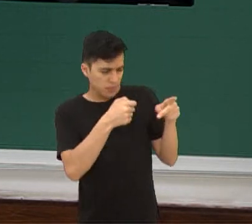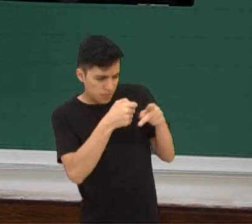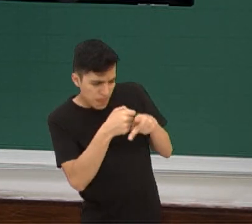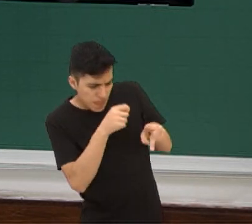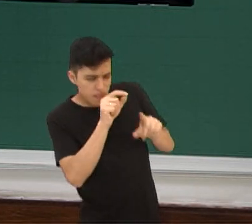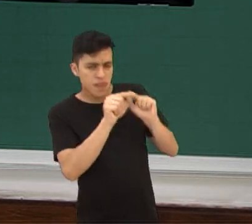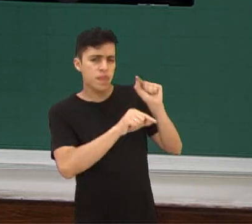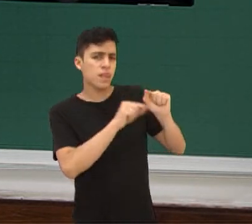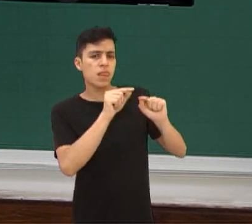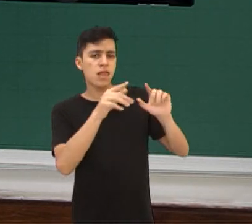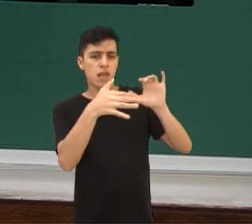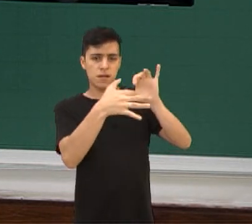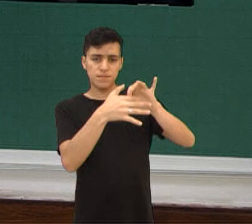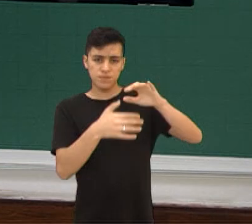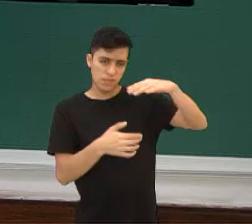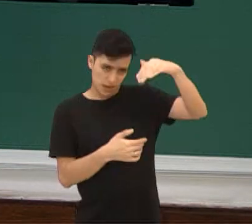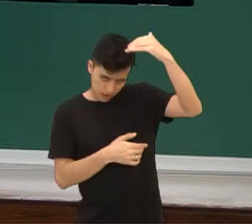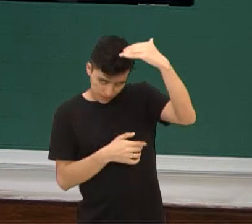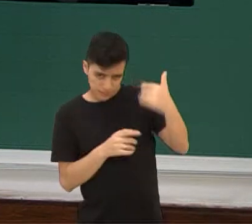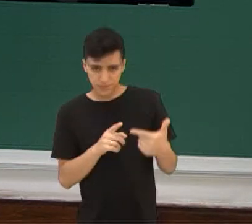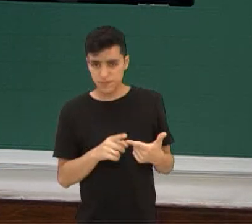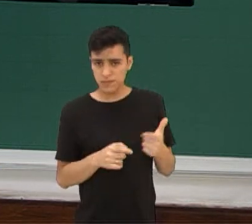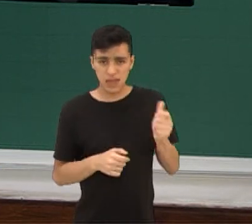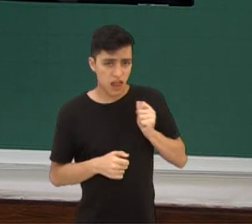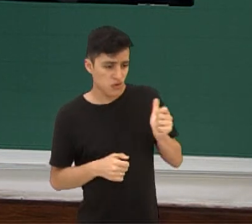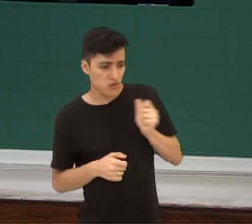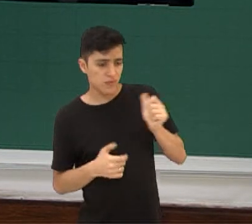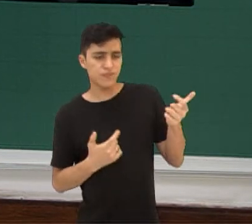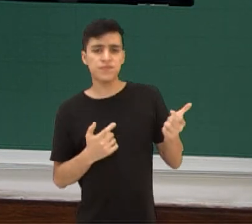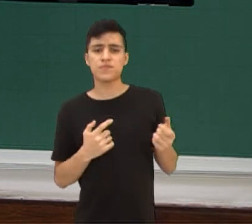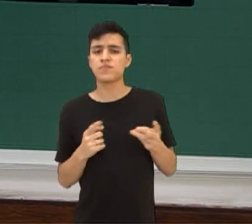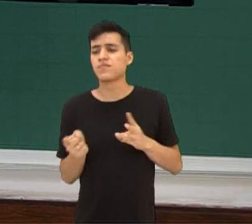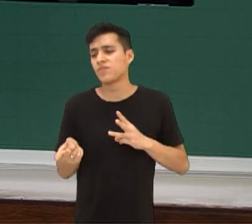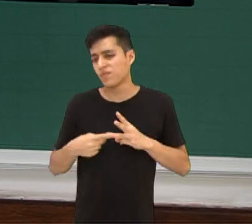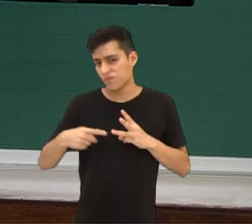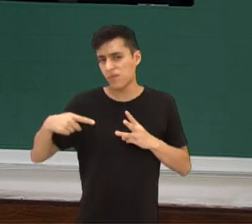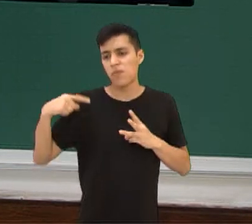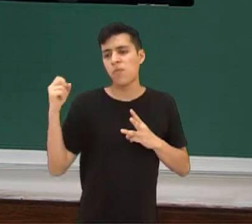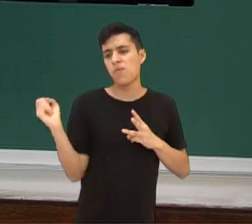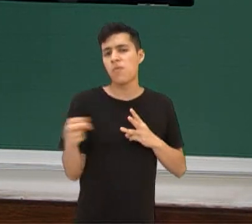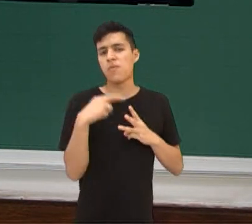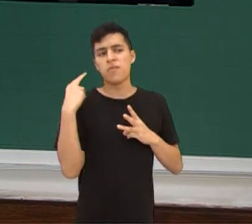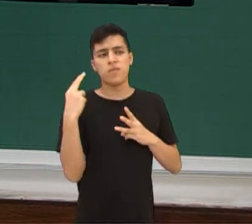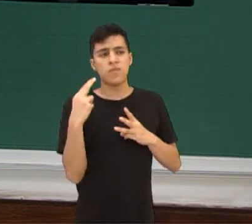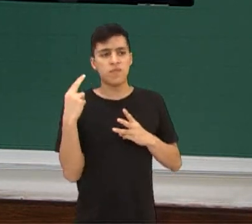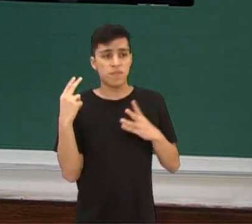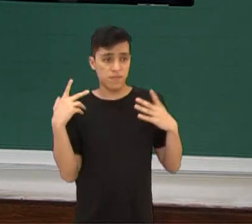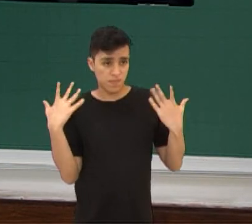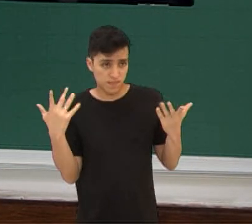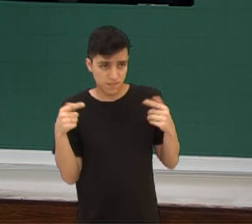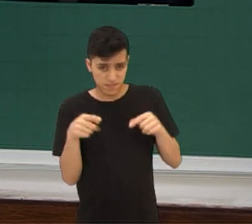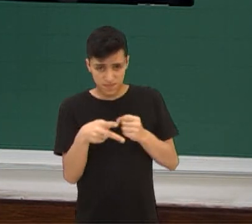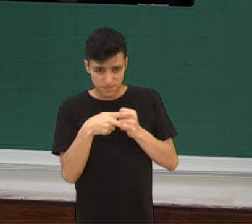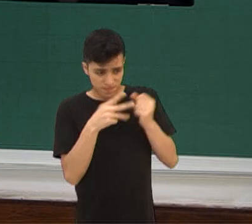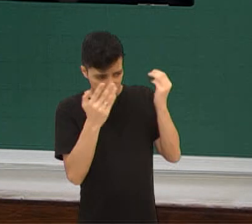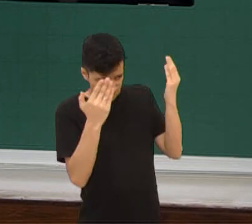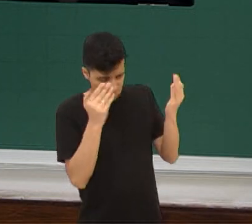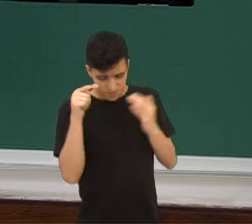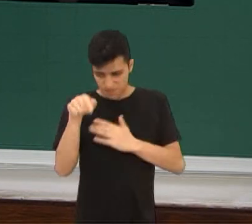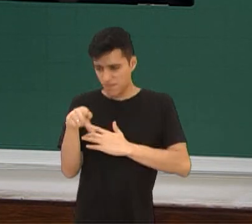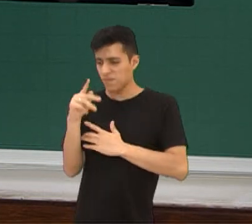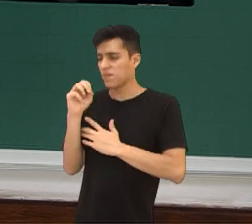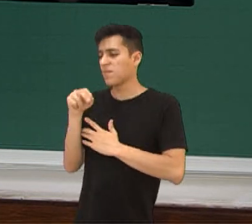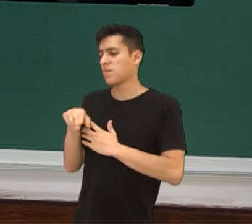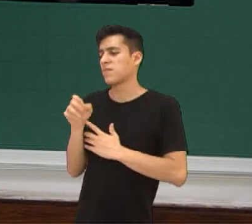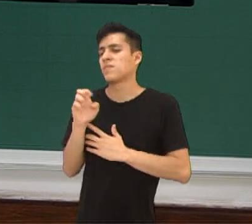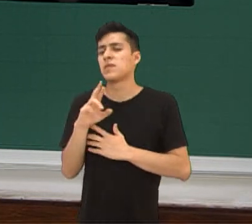de caráter, de atitude, ou então também de físico. Né? Esse verbo, em comparação ao poner-se,